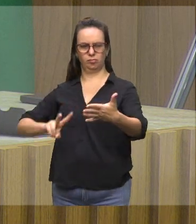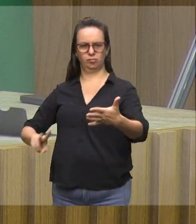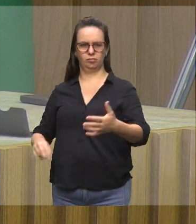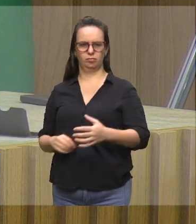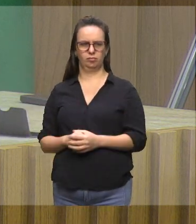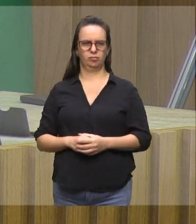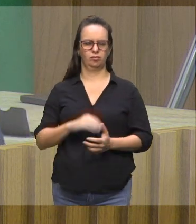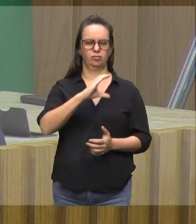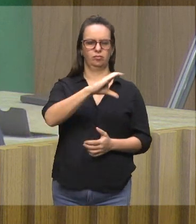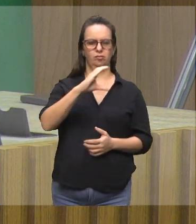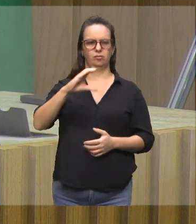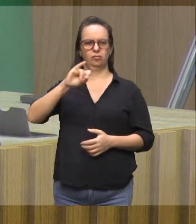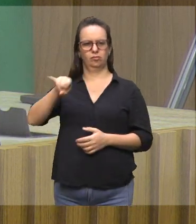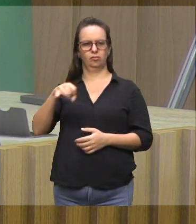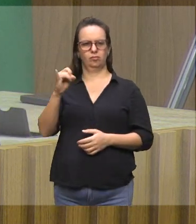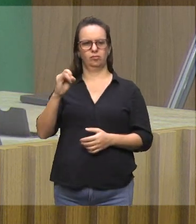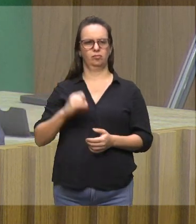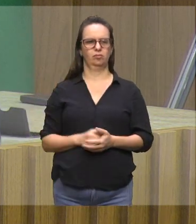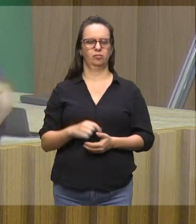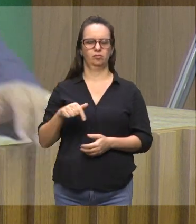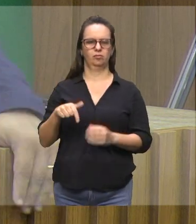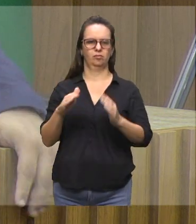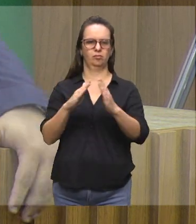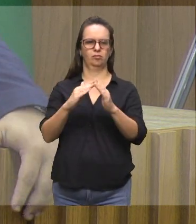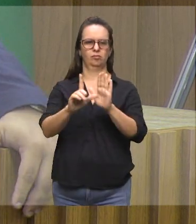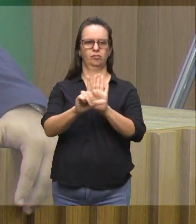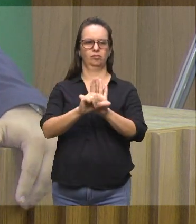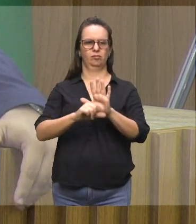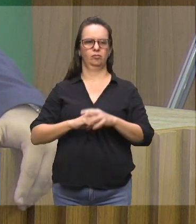Constituição e Justiça nessa Casa de Leis,